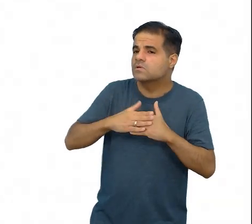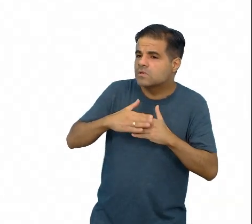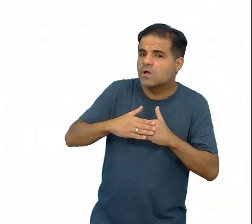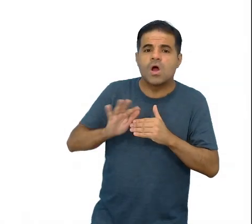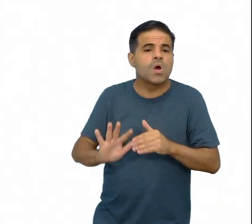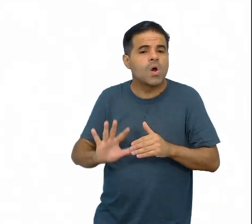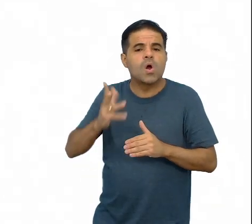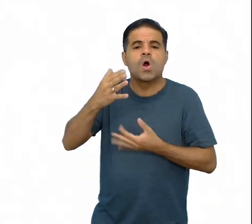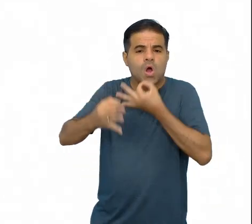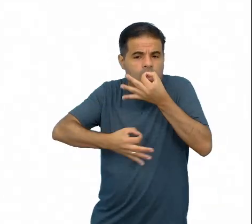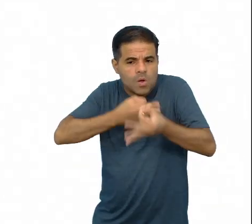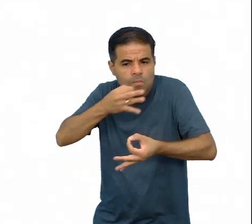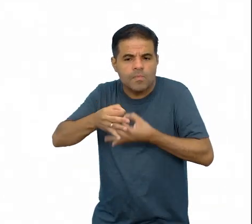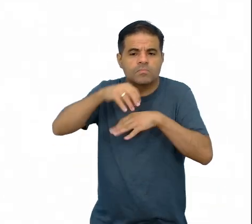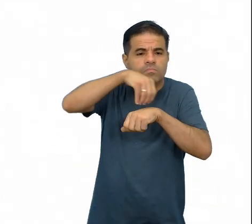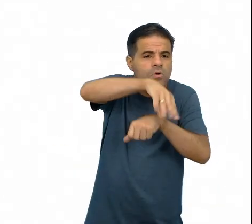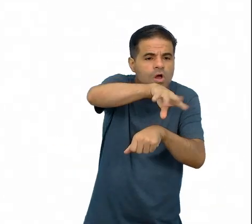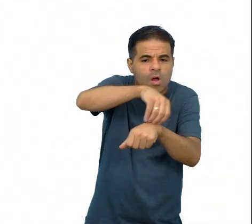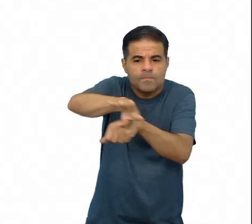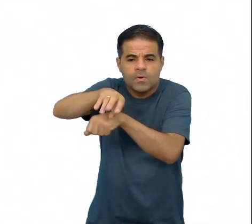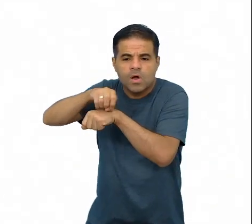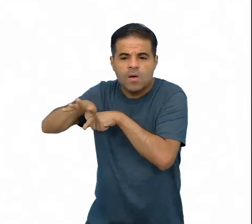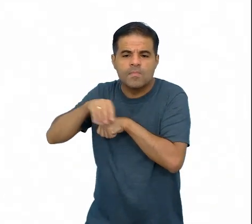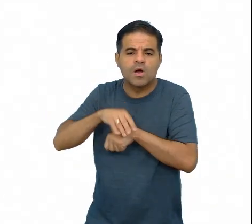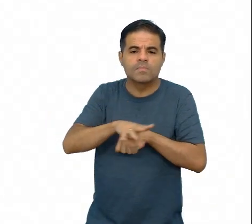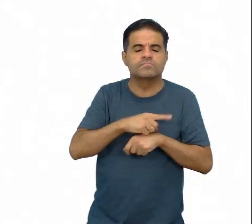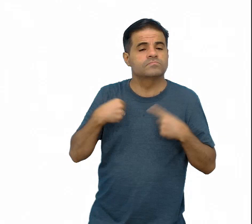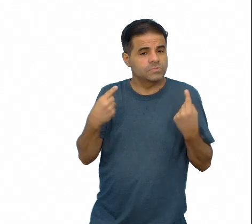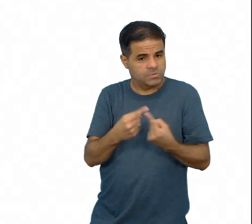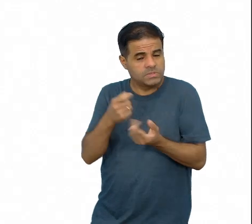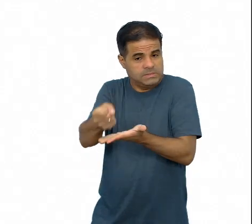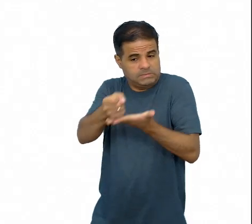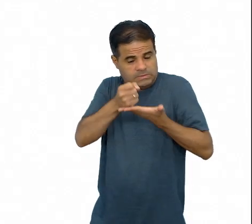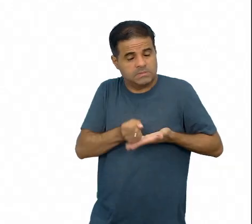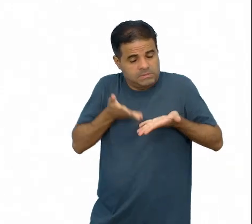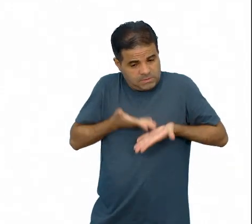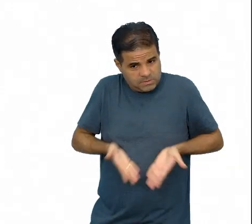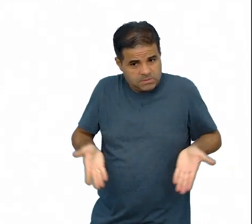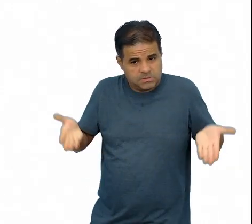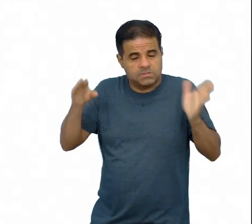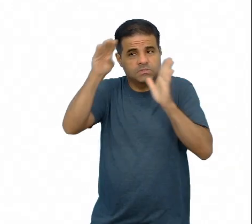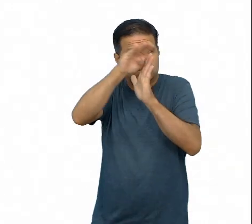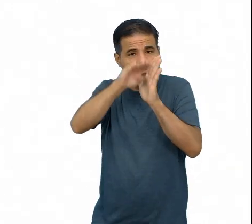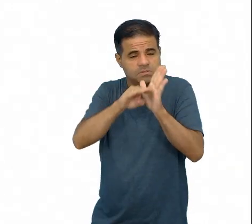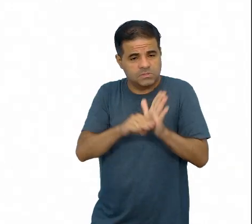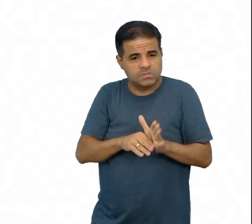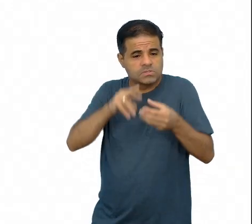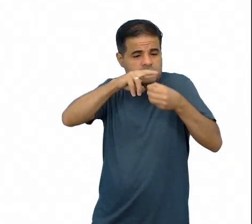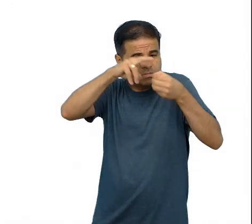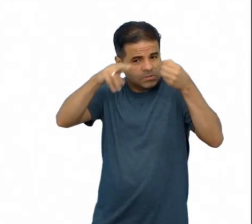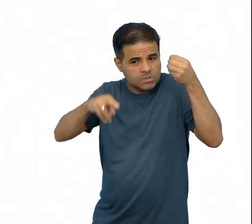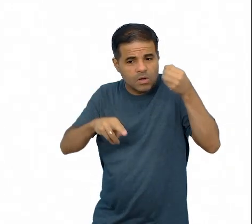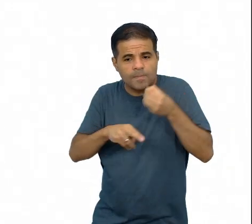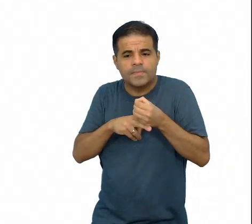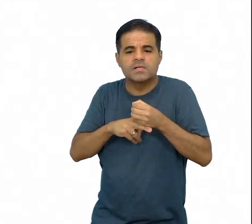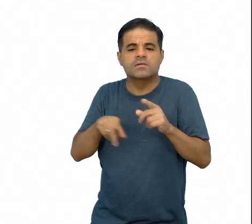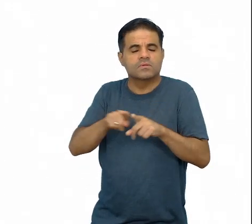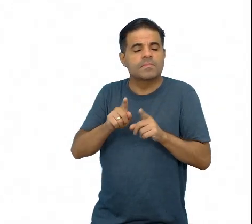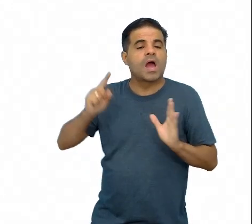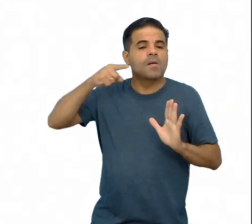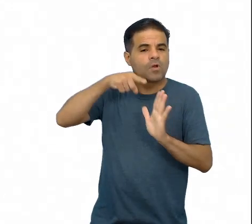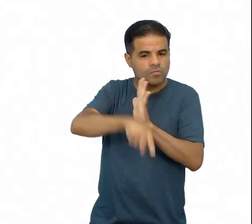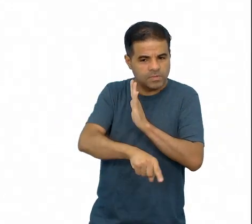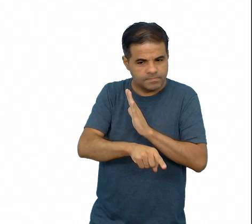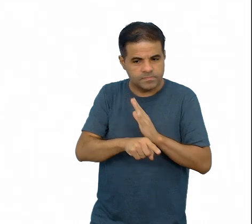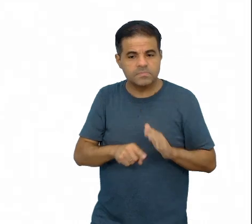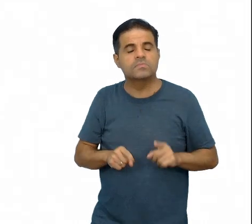né, dessas sugestões que a gente traz aqui no programa de recuperação e